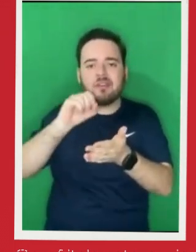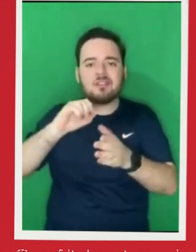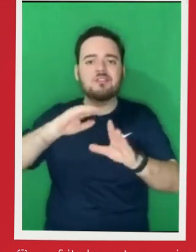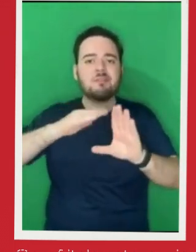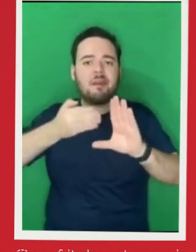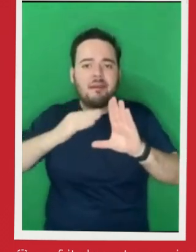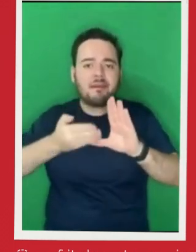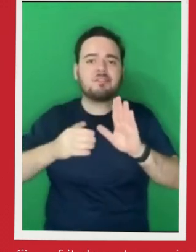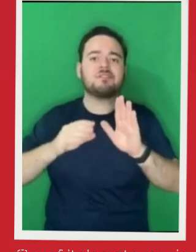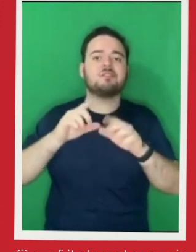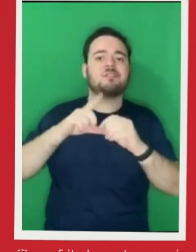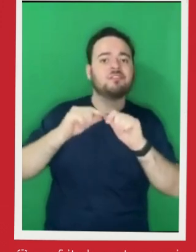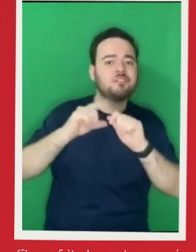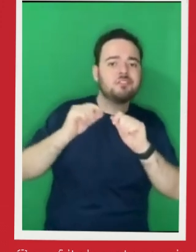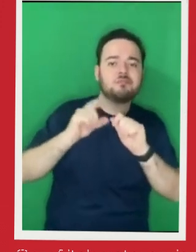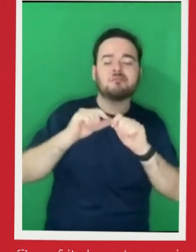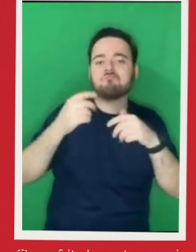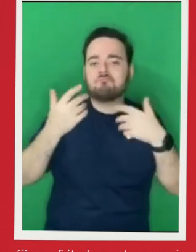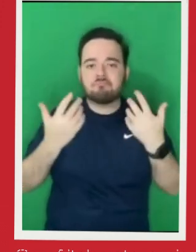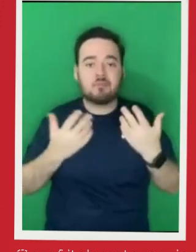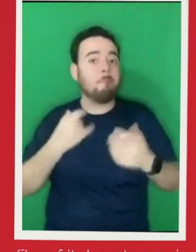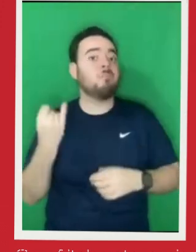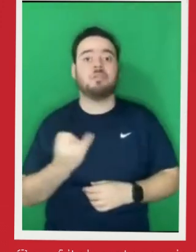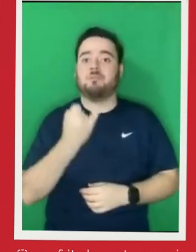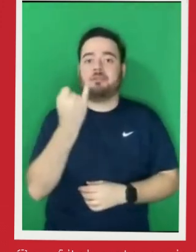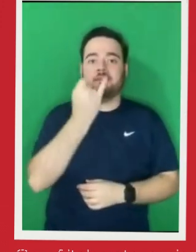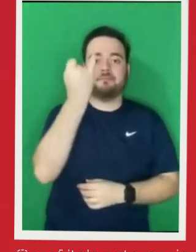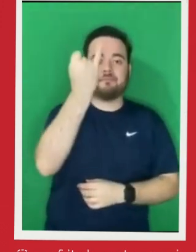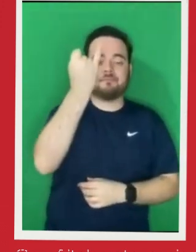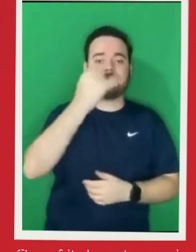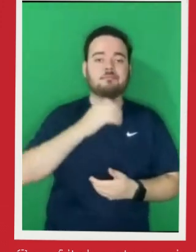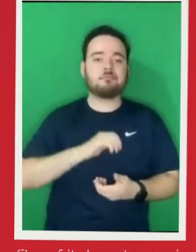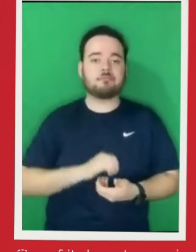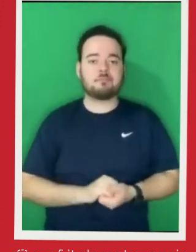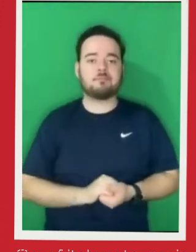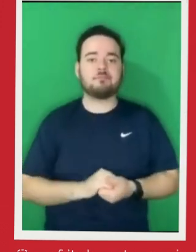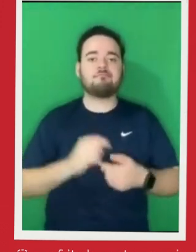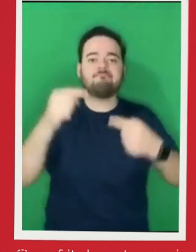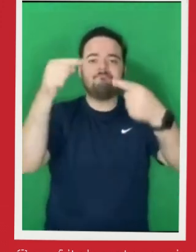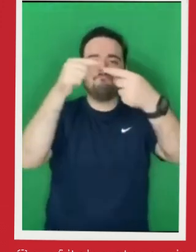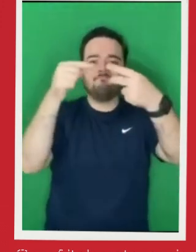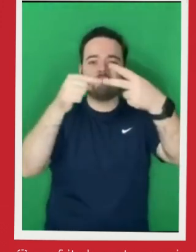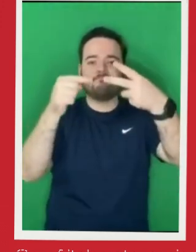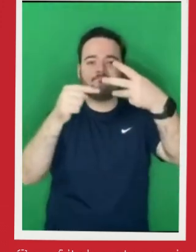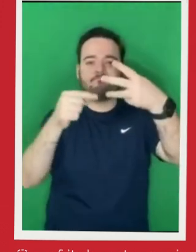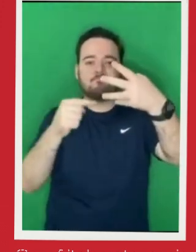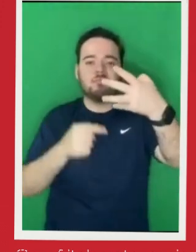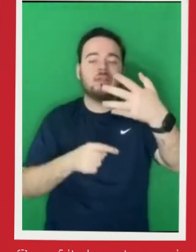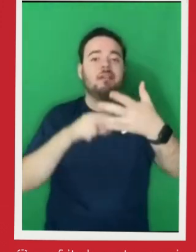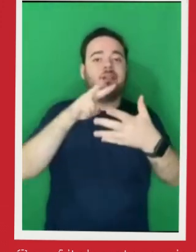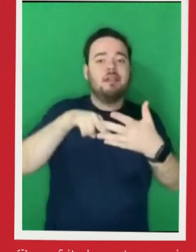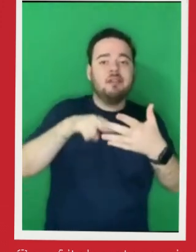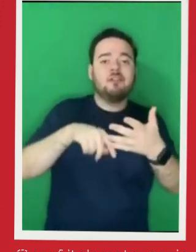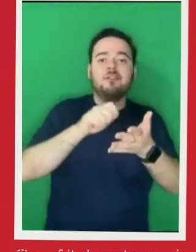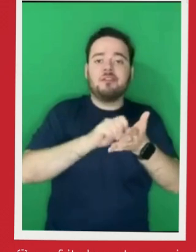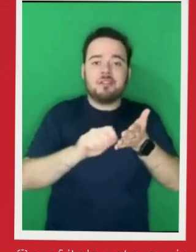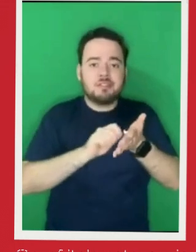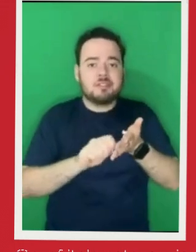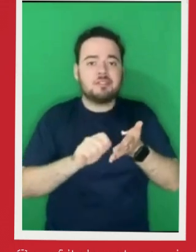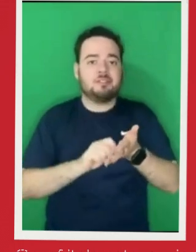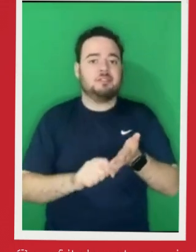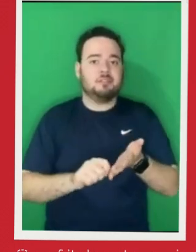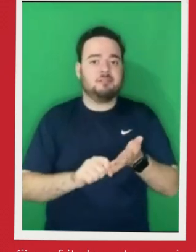hoje. A leitura de 20 páginas do artigo tal. É muito importante. Na listagem dos itens, que não tem a